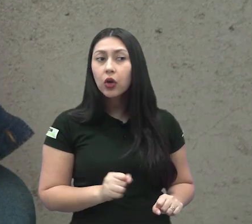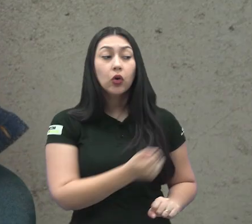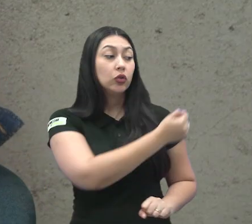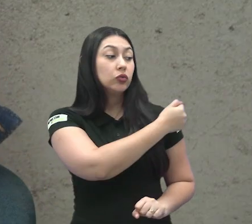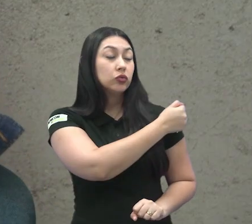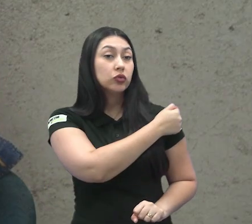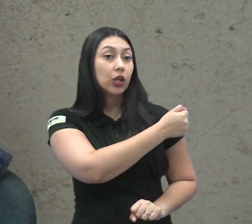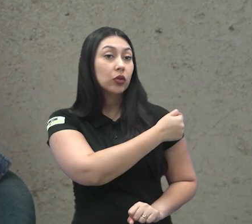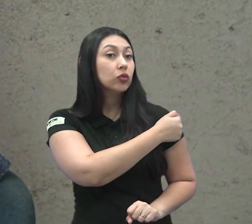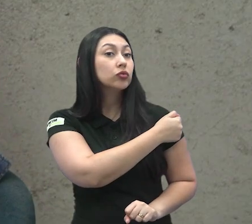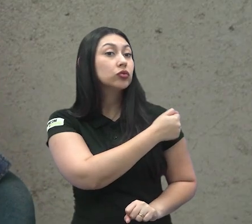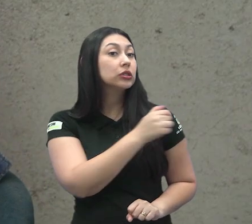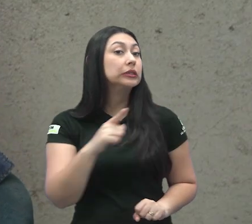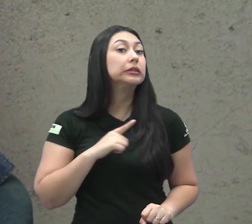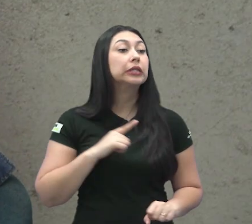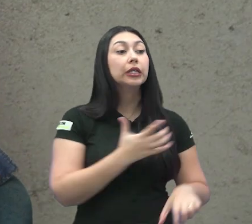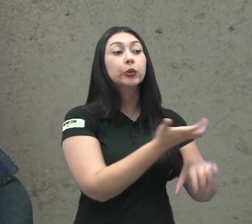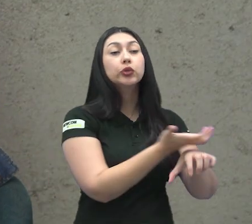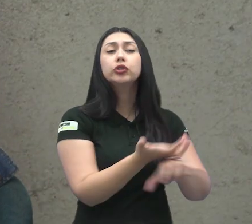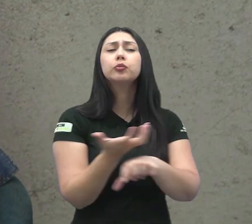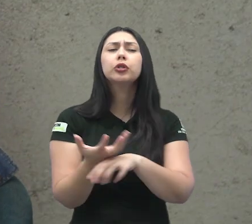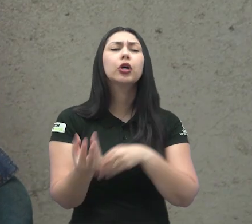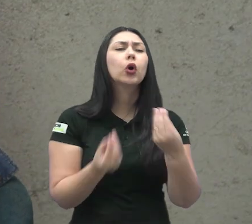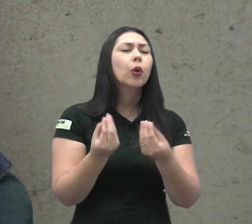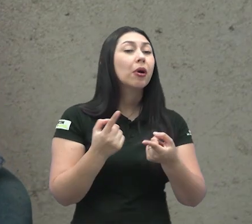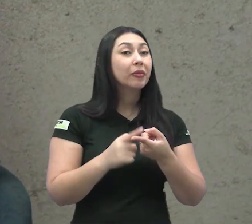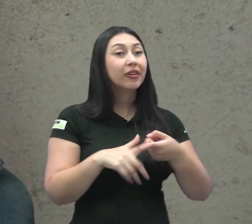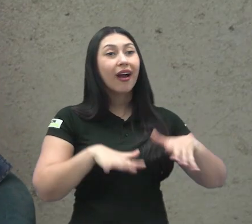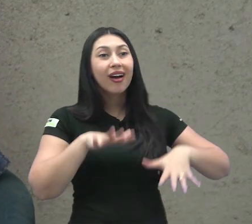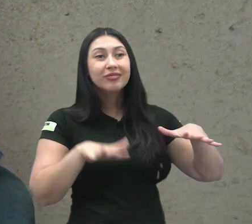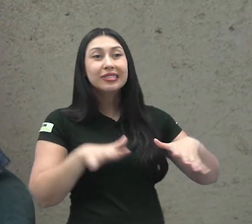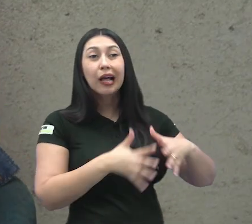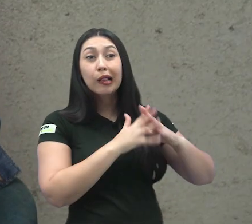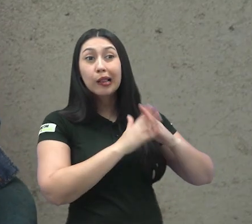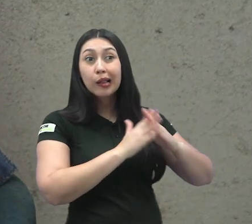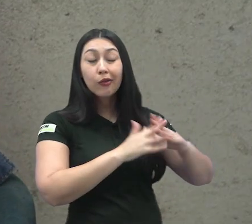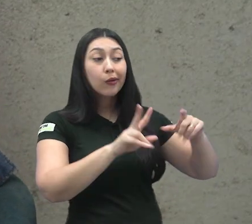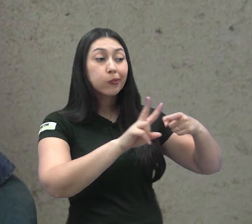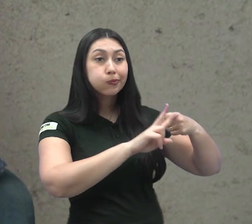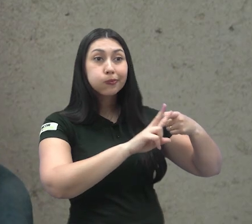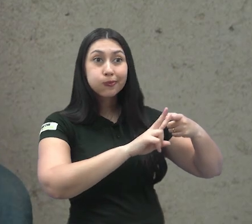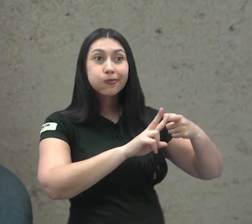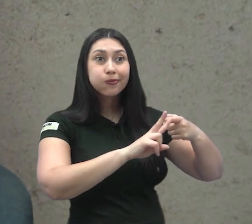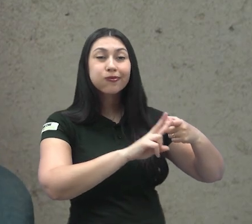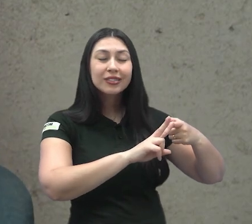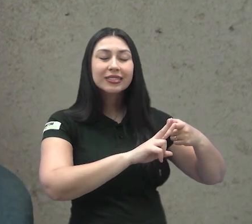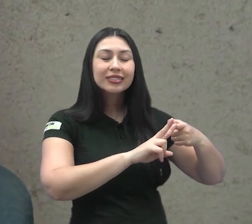podem esperar dessa formação, né? Já que muita gente confunde, né, como a gente já disse, veterinário com